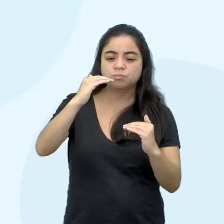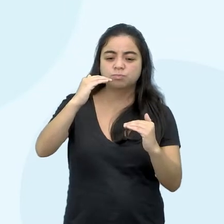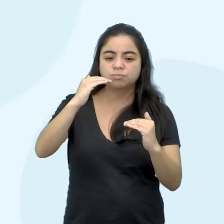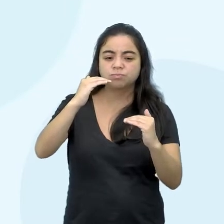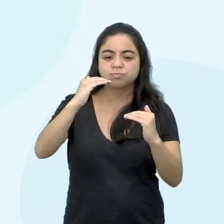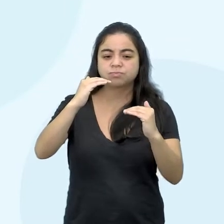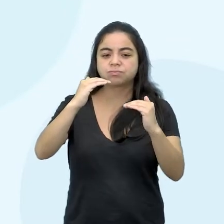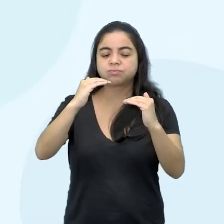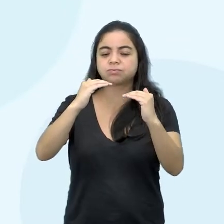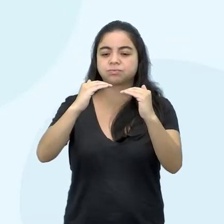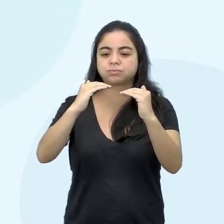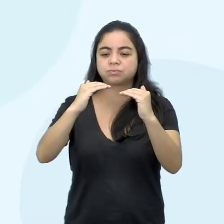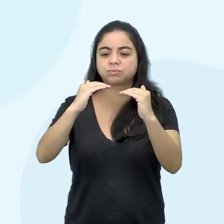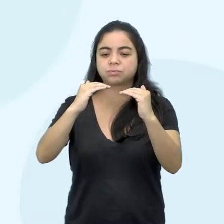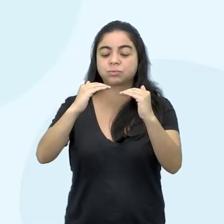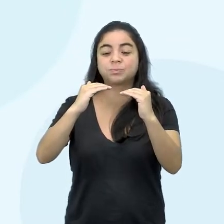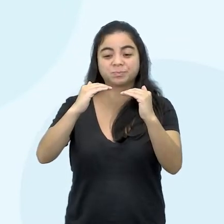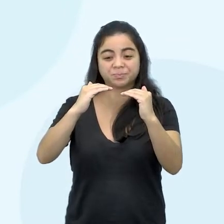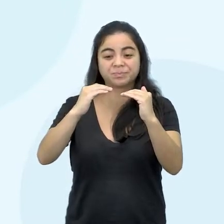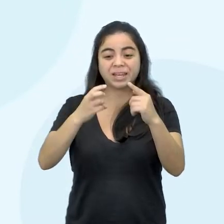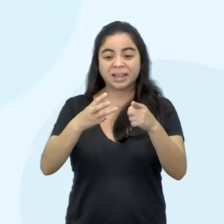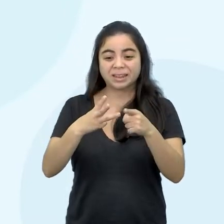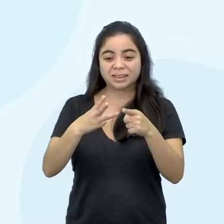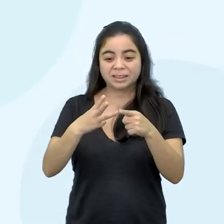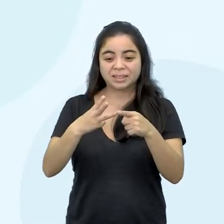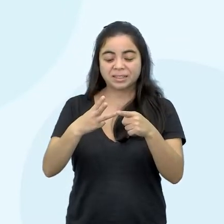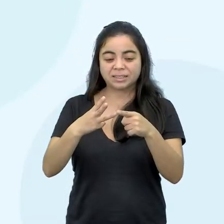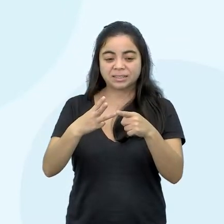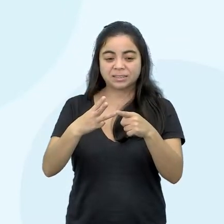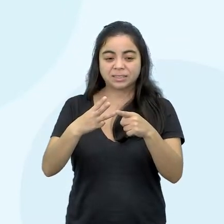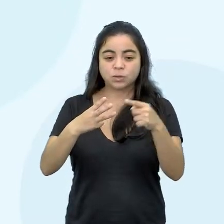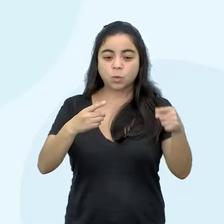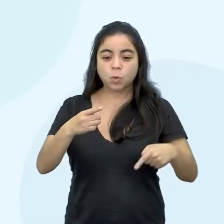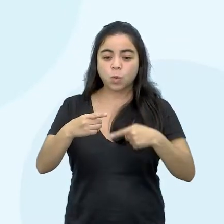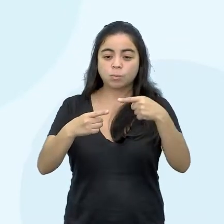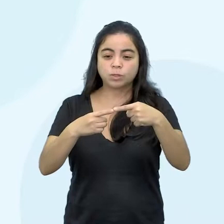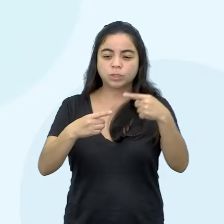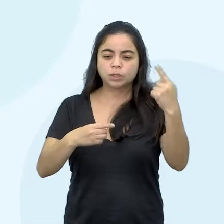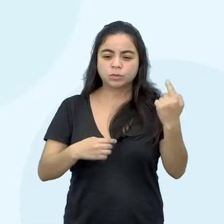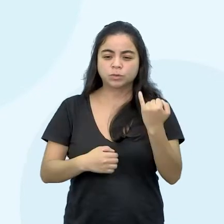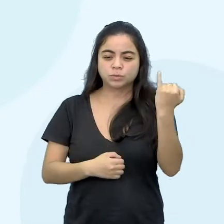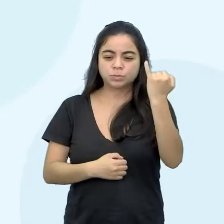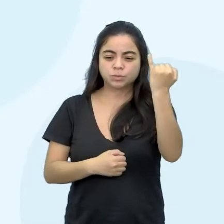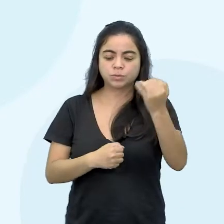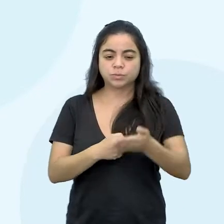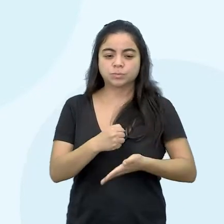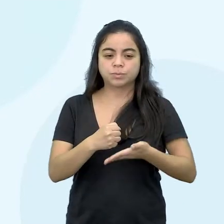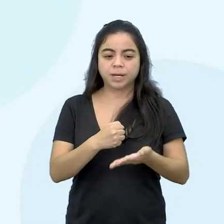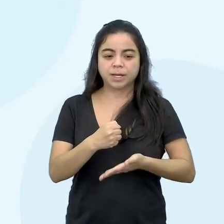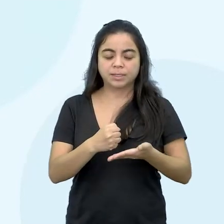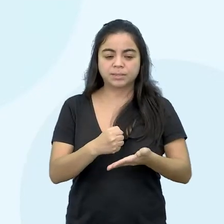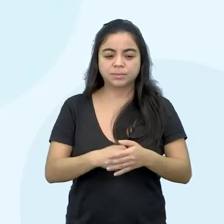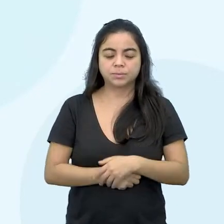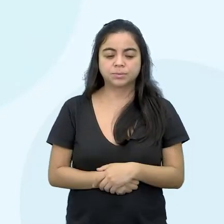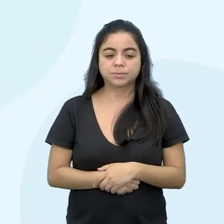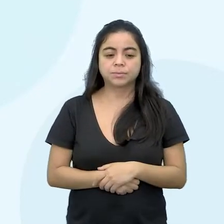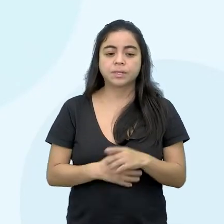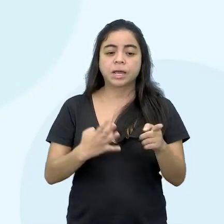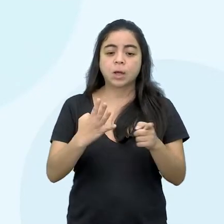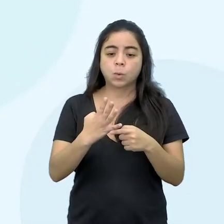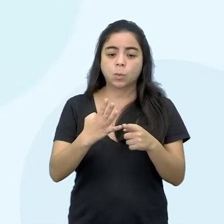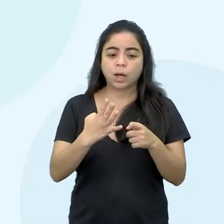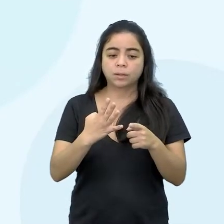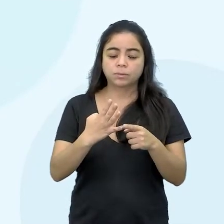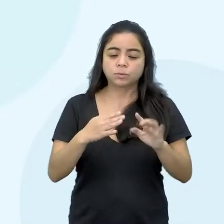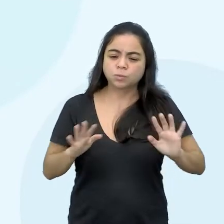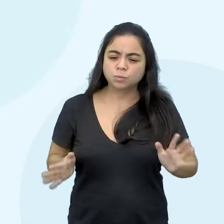e regionais. É o terceiro objetivo fundamental da República Brasileira. E o número 4,